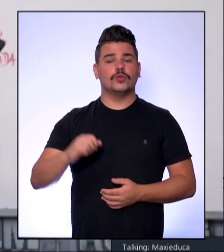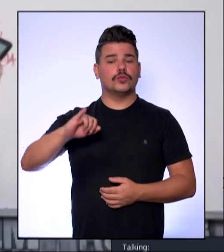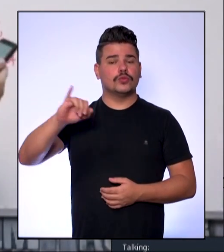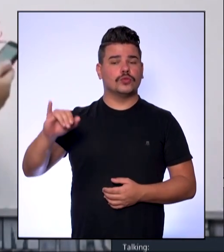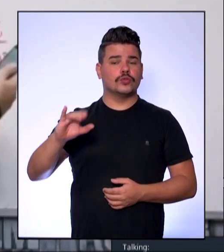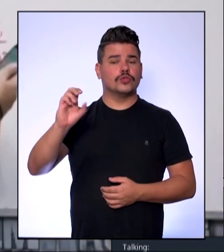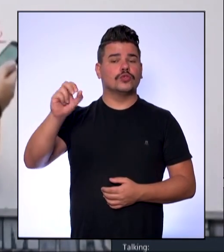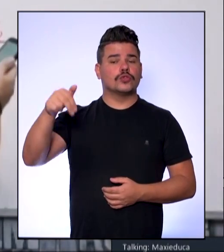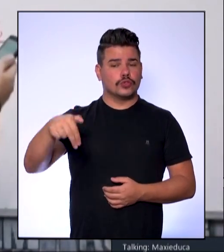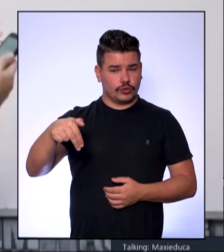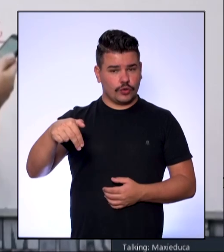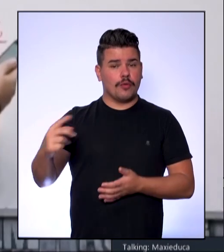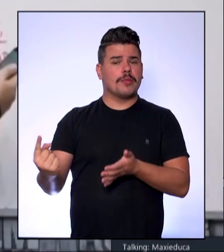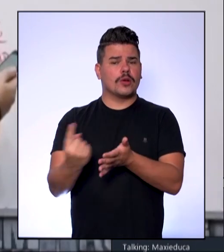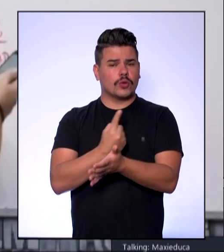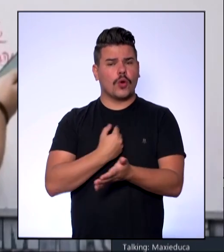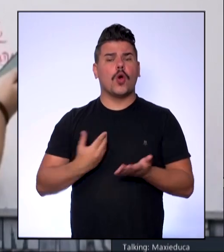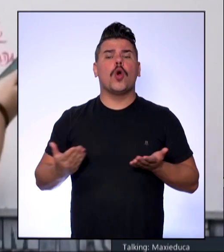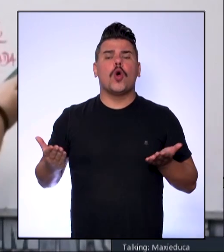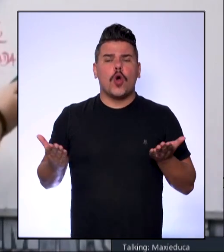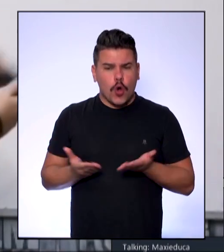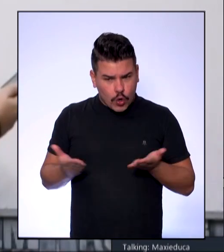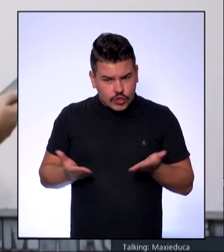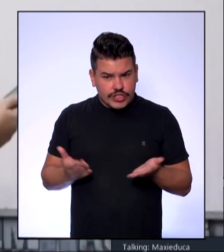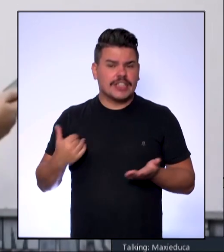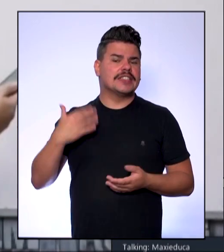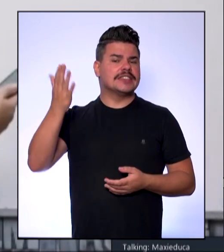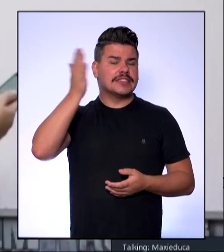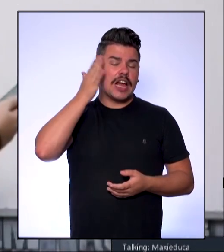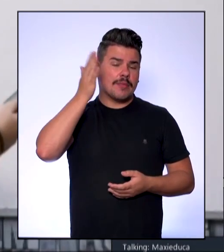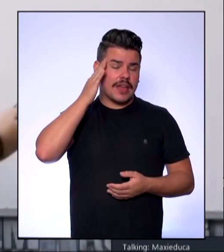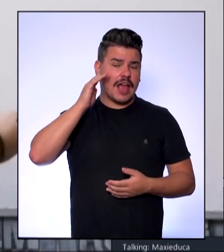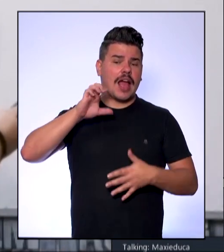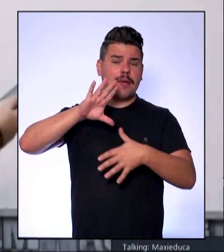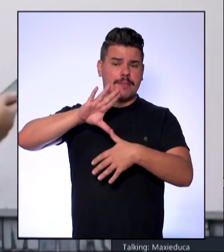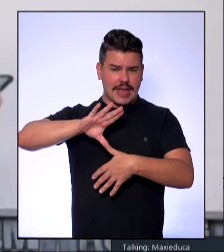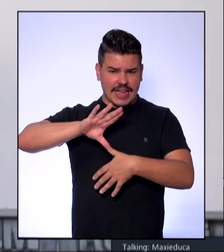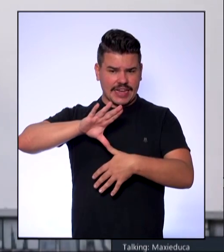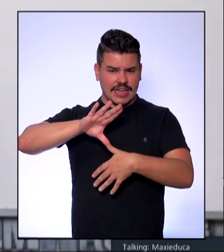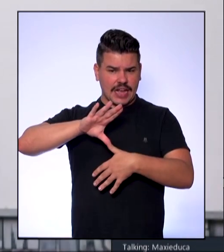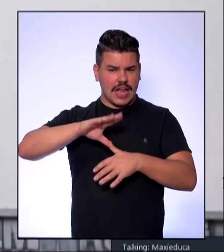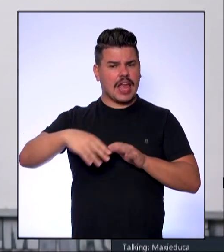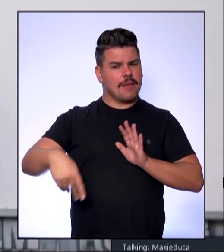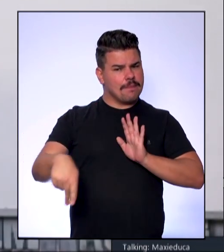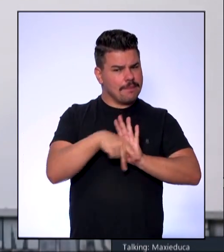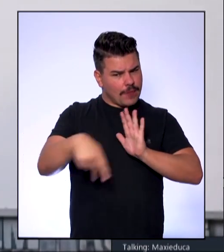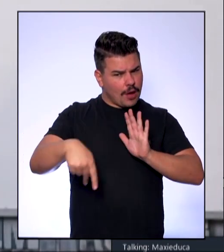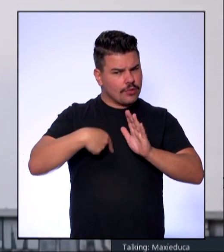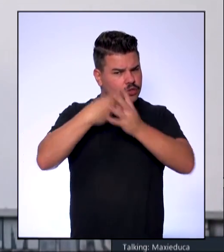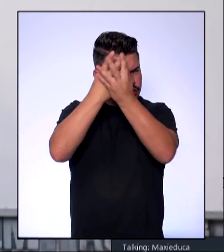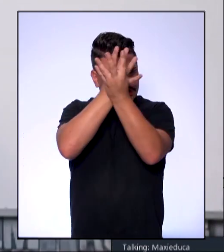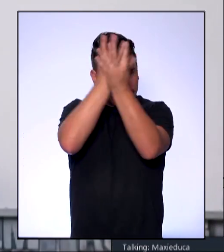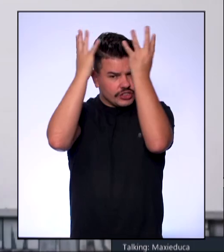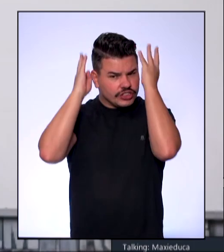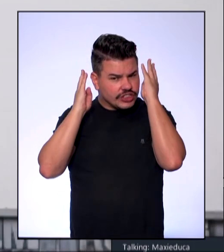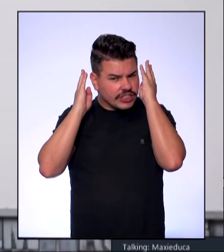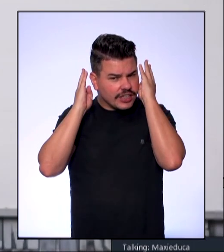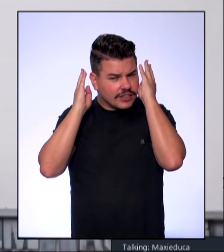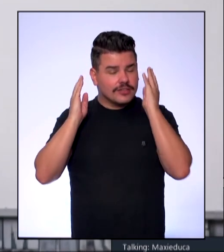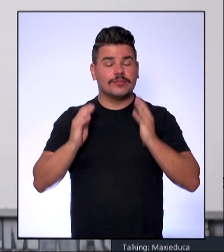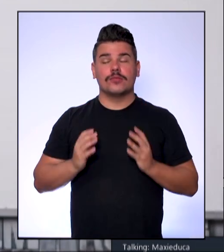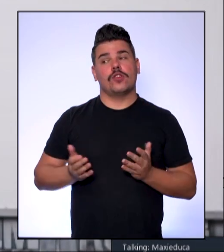perguntou: atualmente podemos dizer que a América pertence aos indígenas? John, dizer